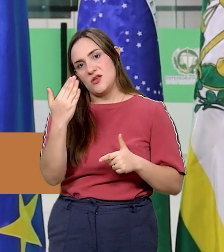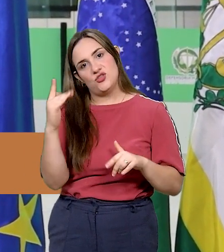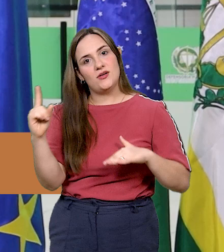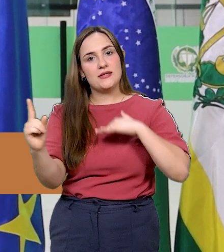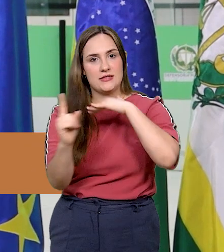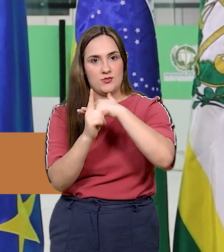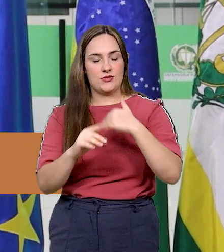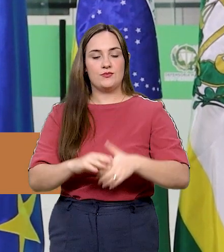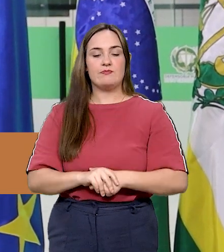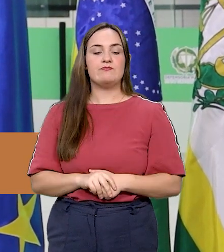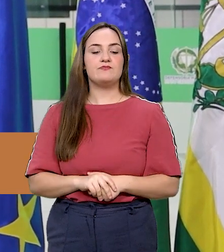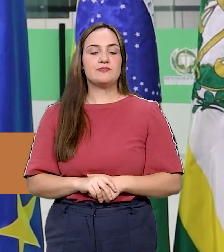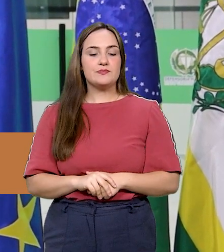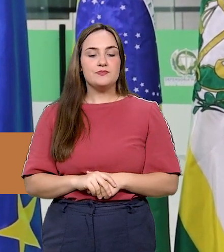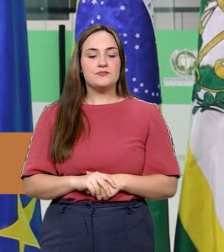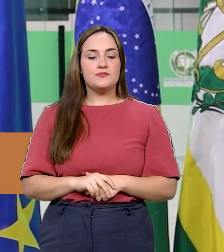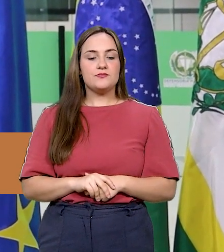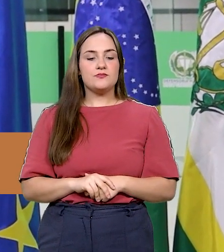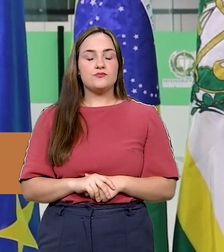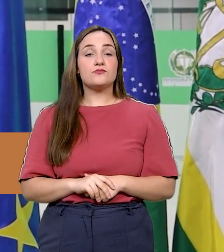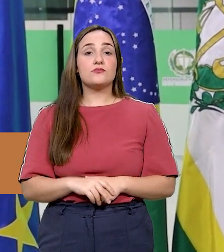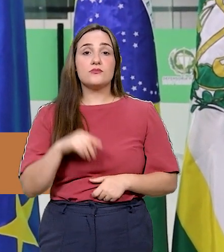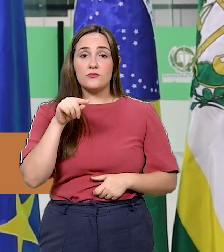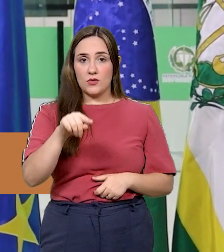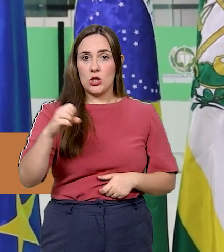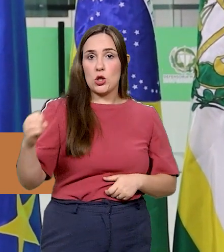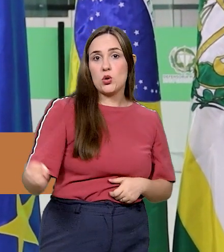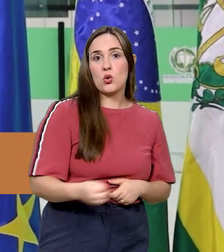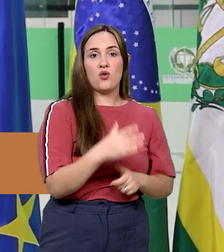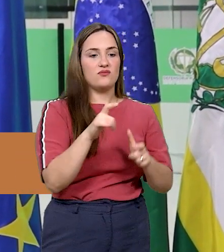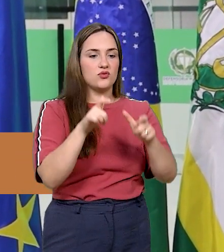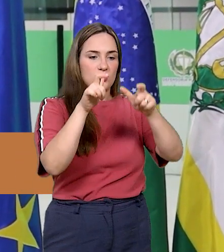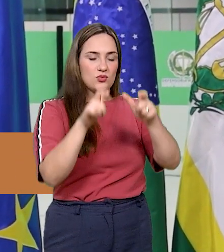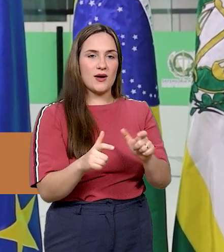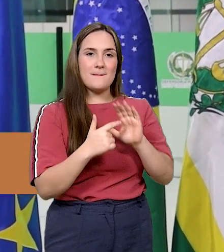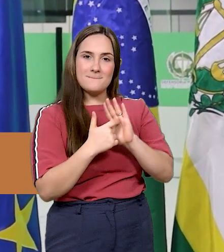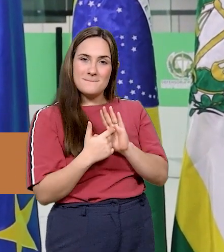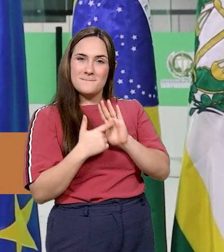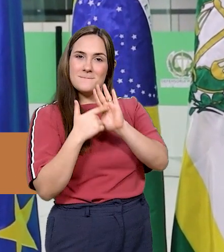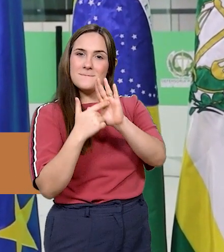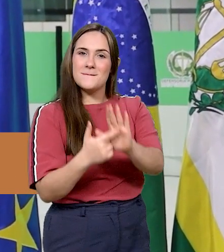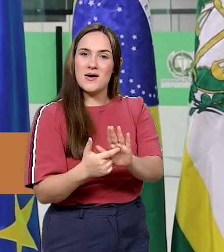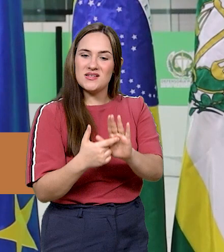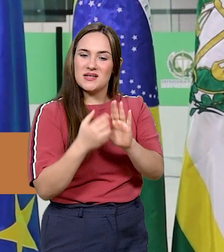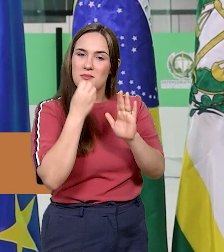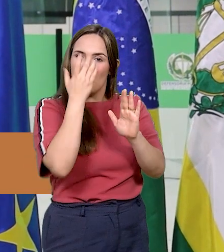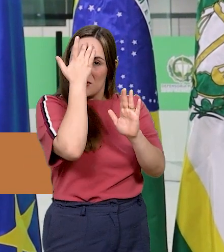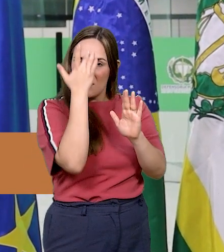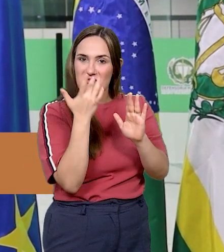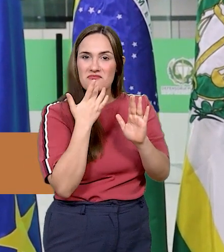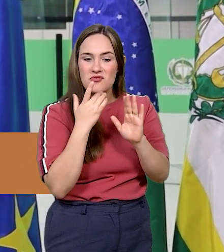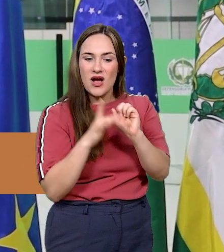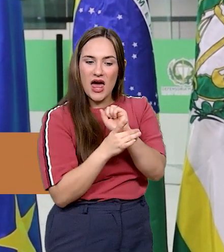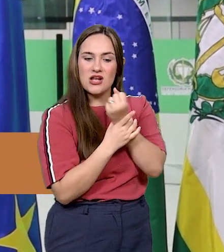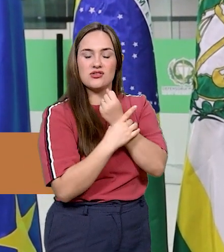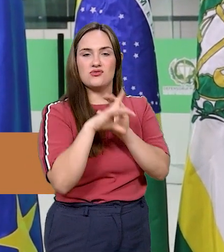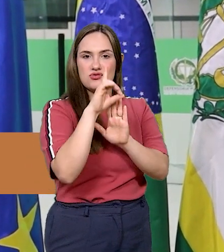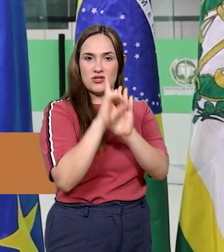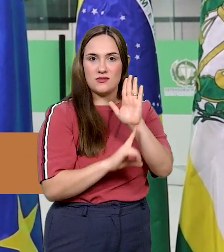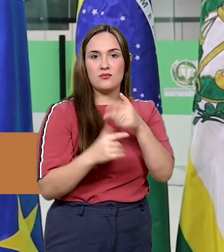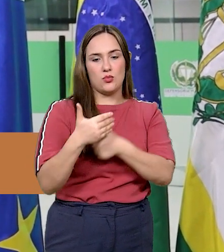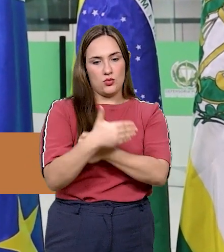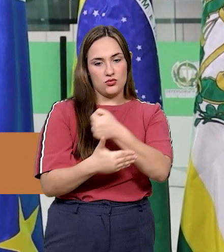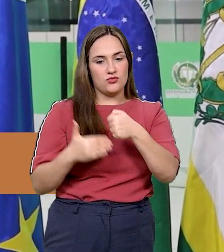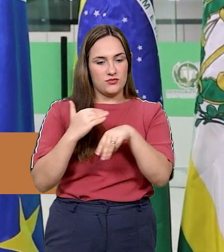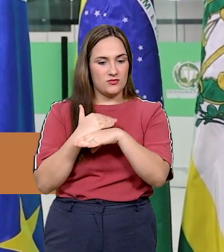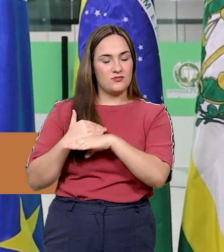o atendimento. Esse novo espaço, ele simboliza o nosso compromisso com a garantia dos direitos, a defesa